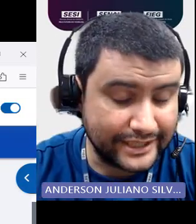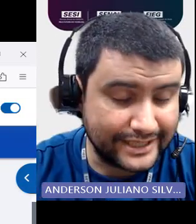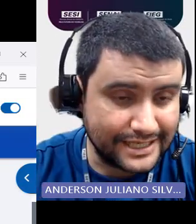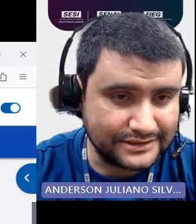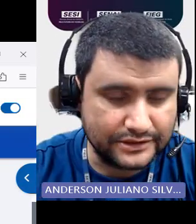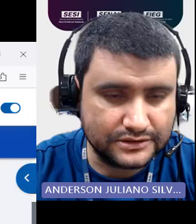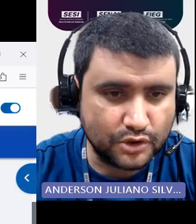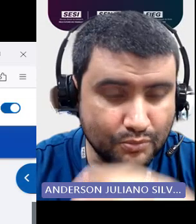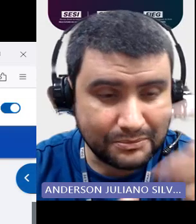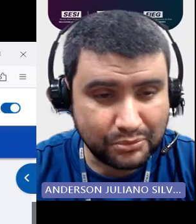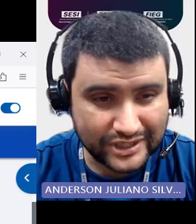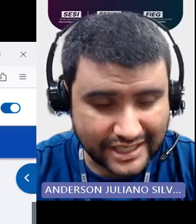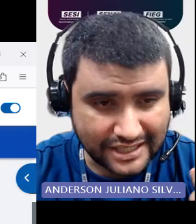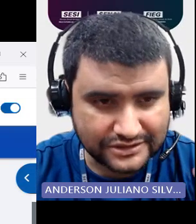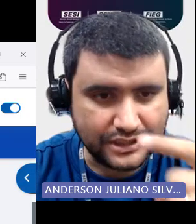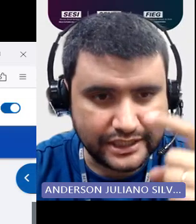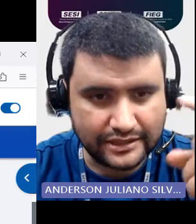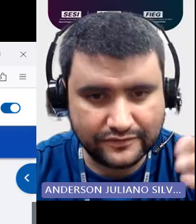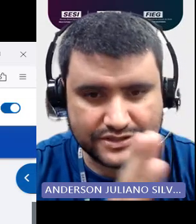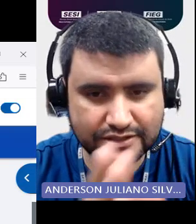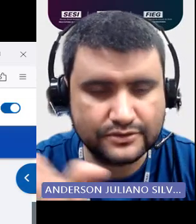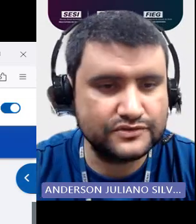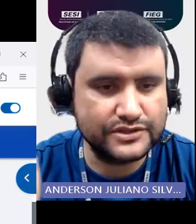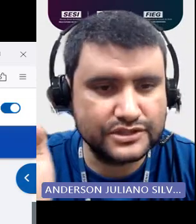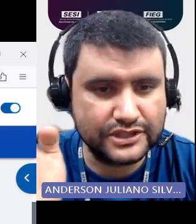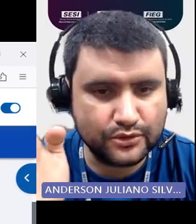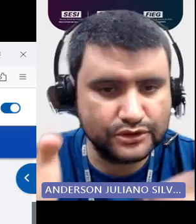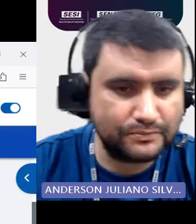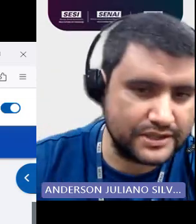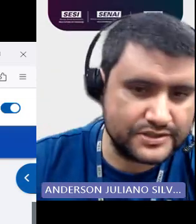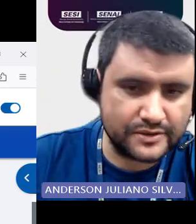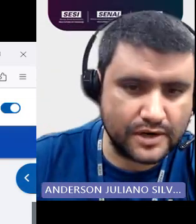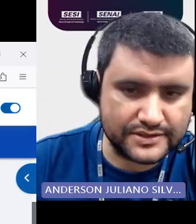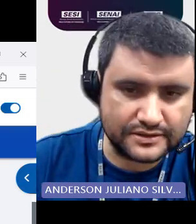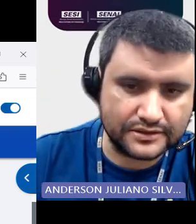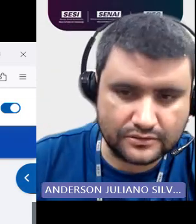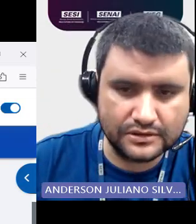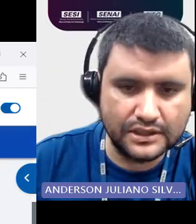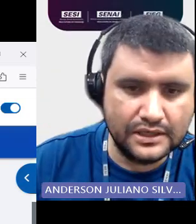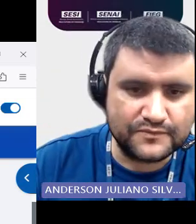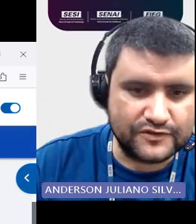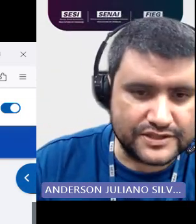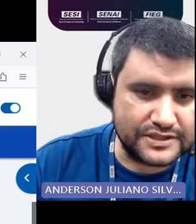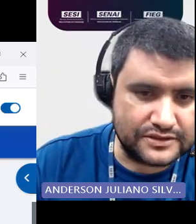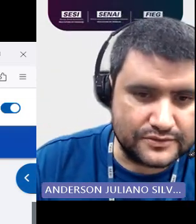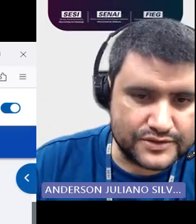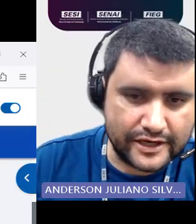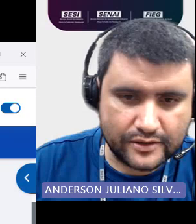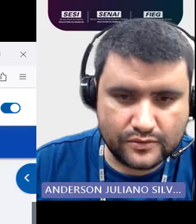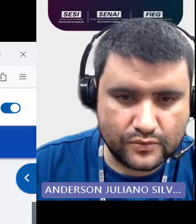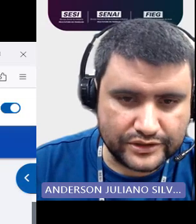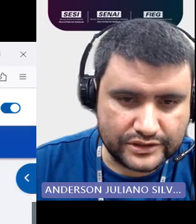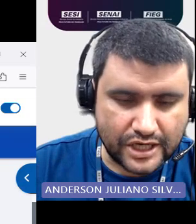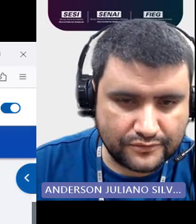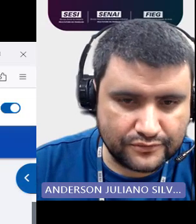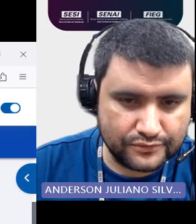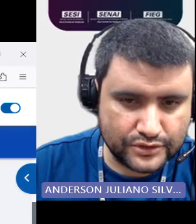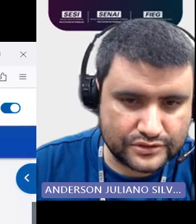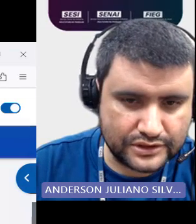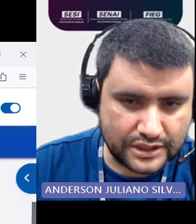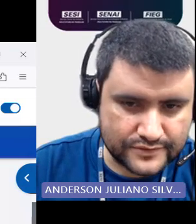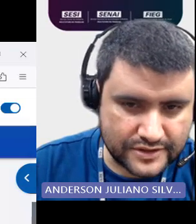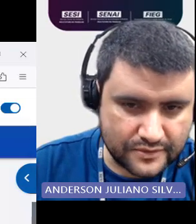na polegada, né? Então, uma polegada, ela vai ser então dividida em 8 partes iguais. Então, vai ser então 0,